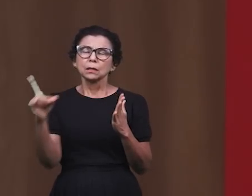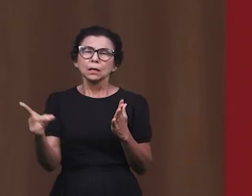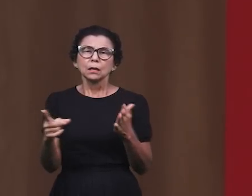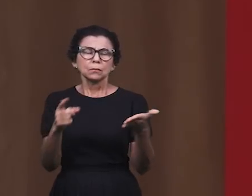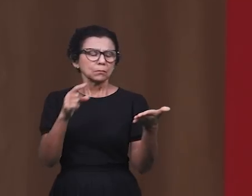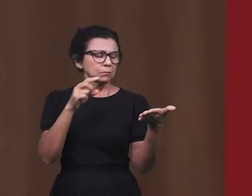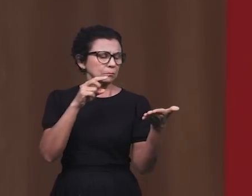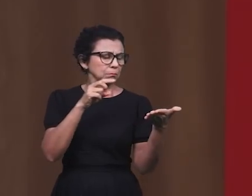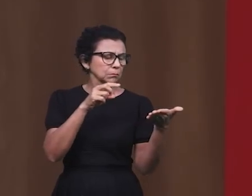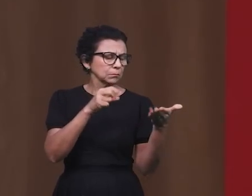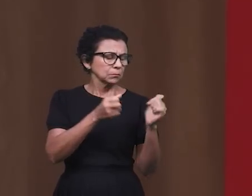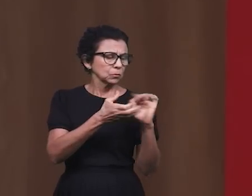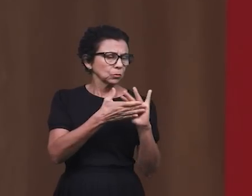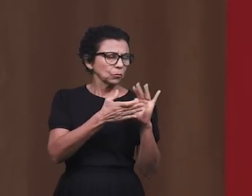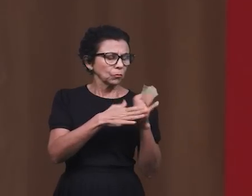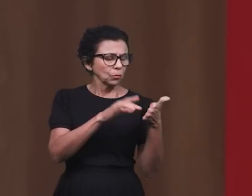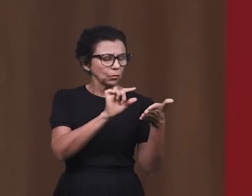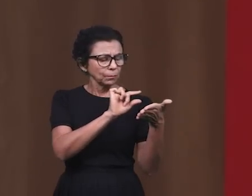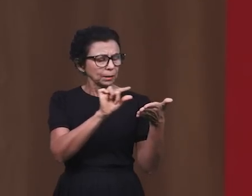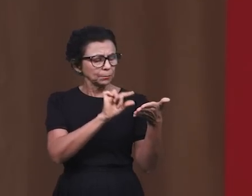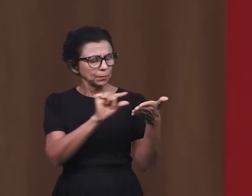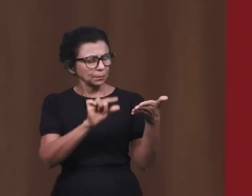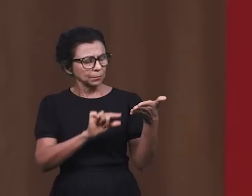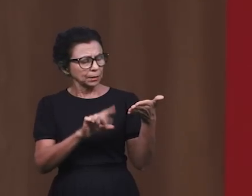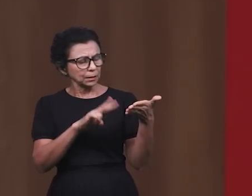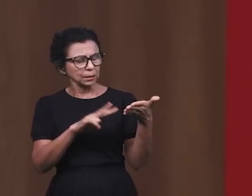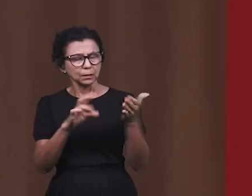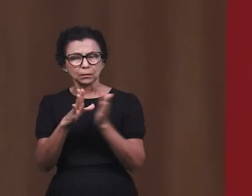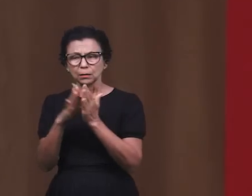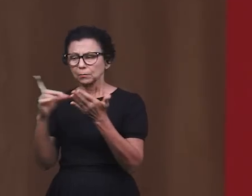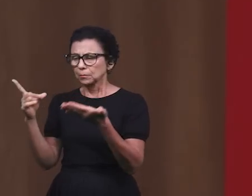tudo certinho, porque é a palavra